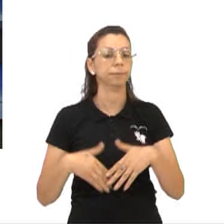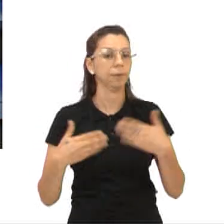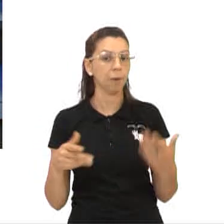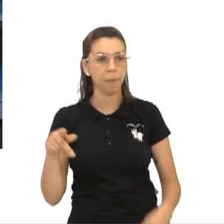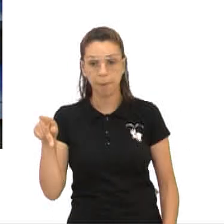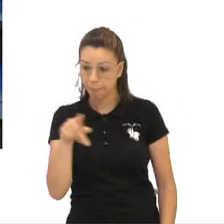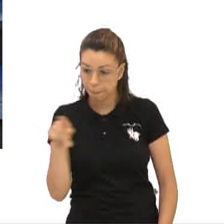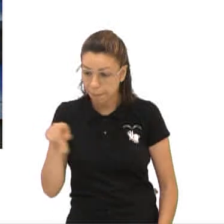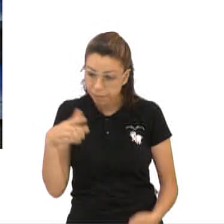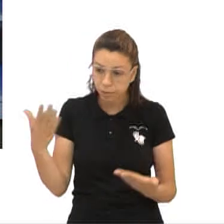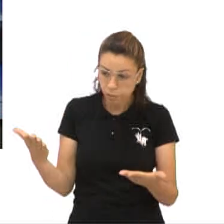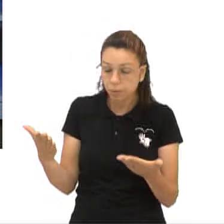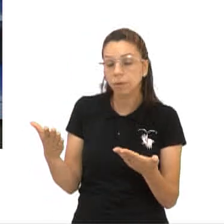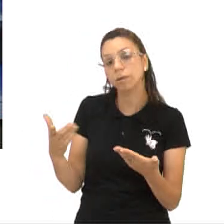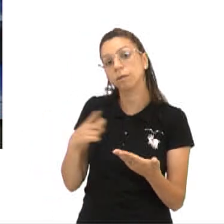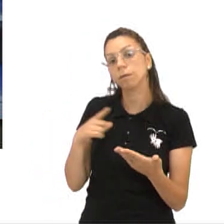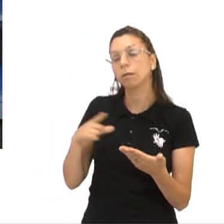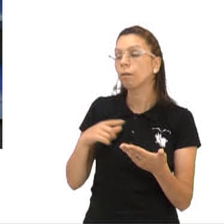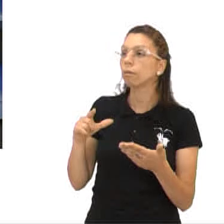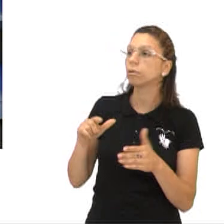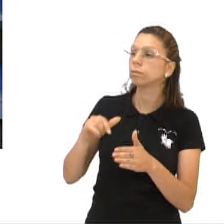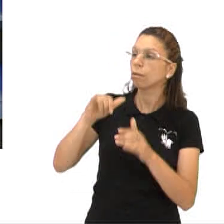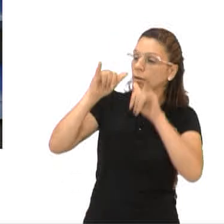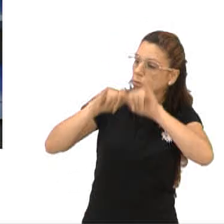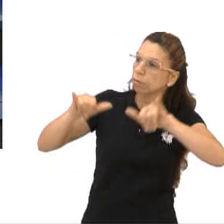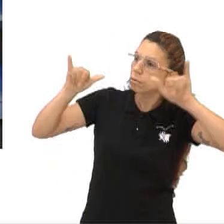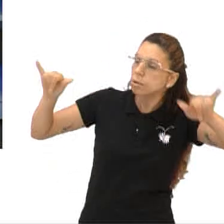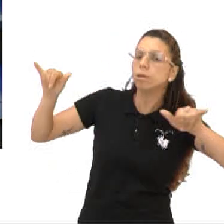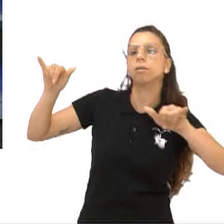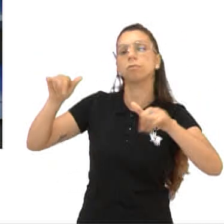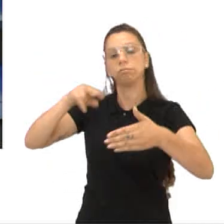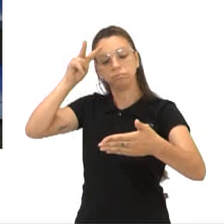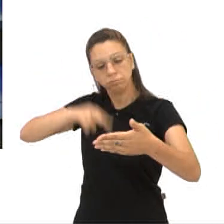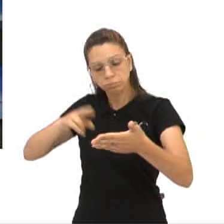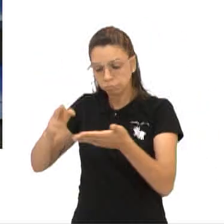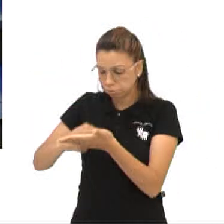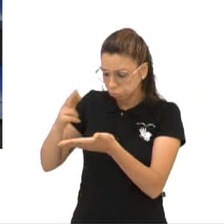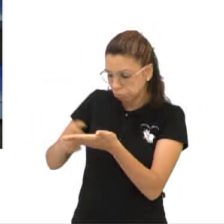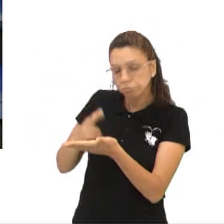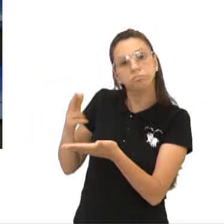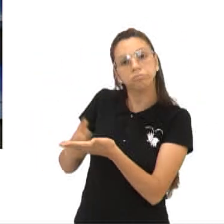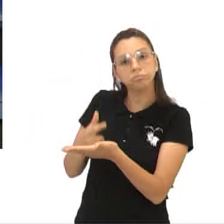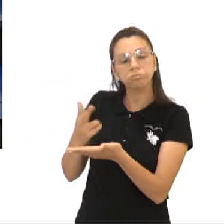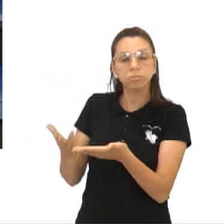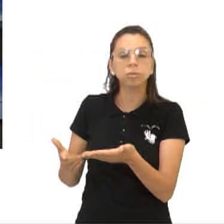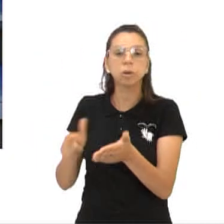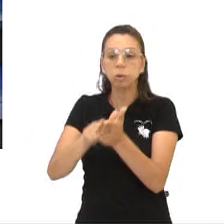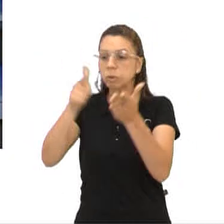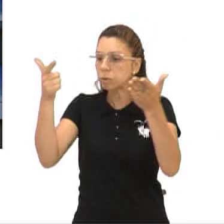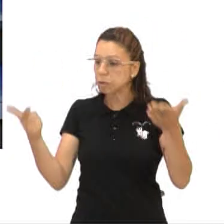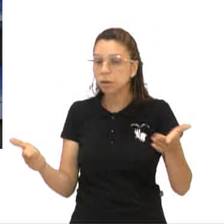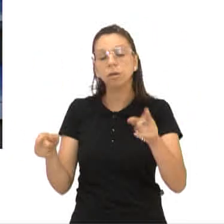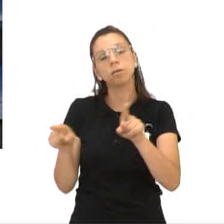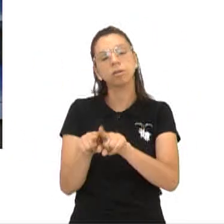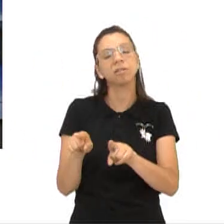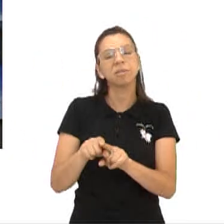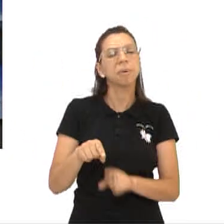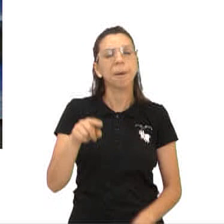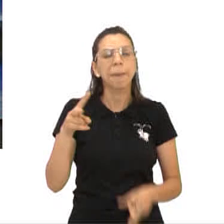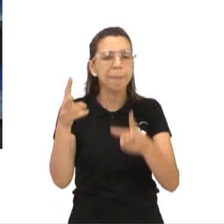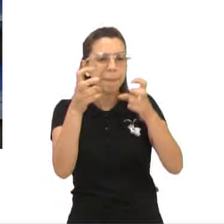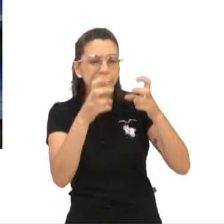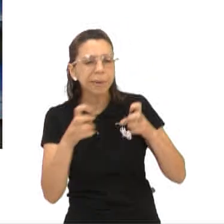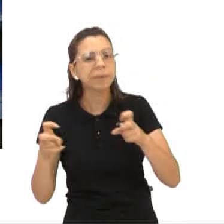nós vemos notícias, lemos artigos de revista, de jornal, falando sobre o aumento dos oceanos,